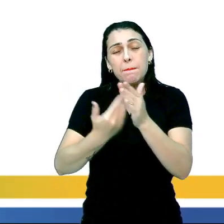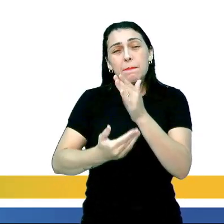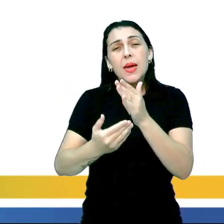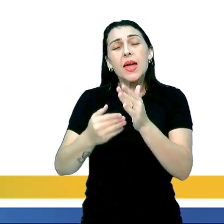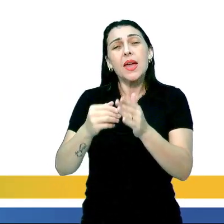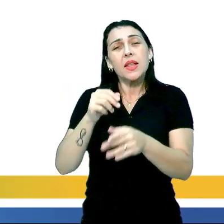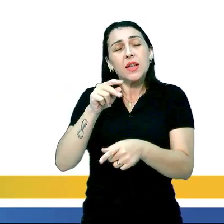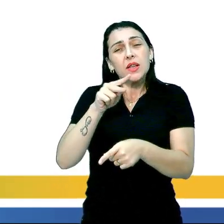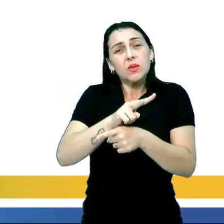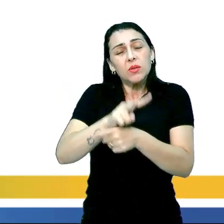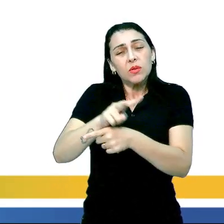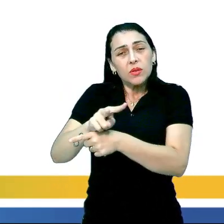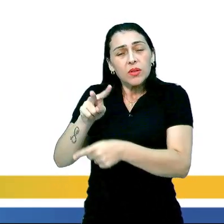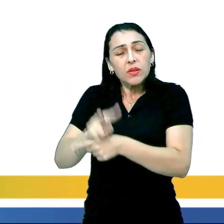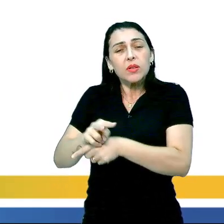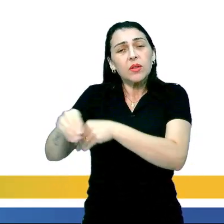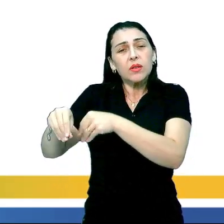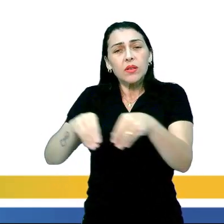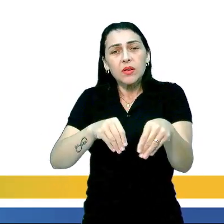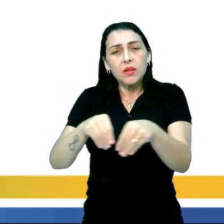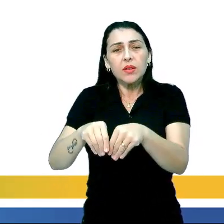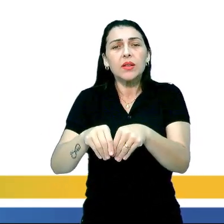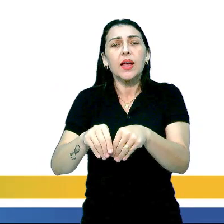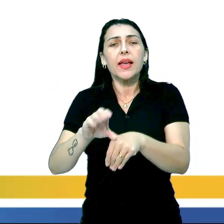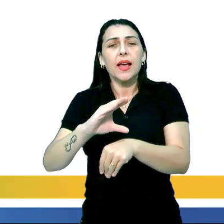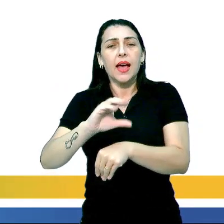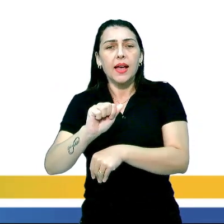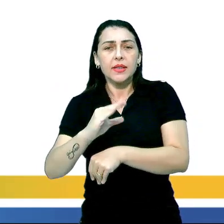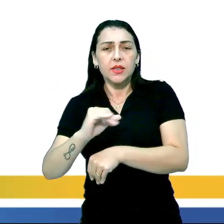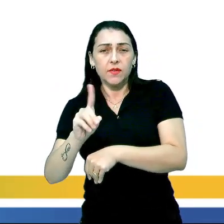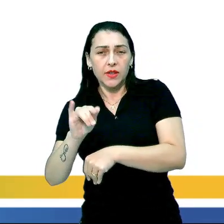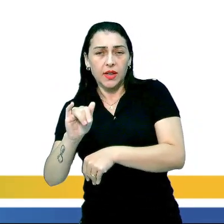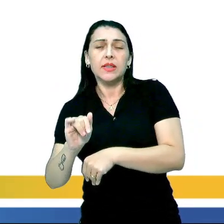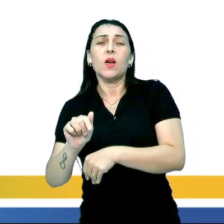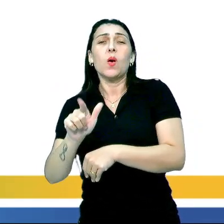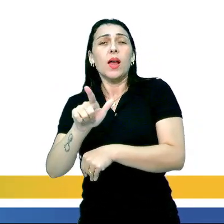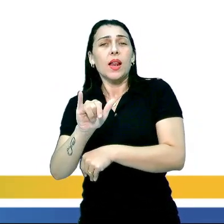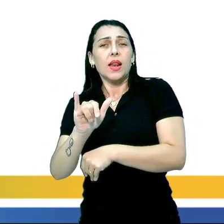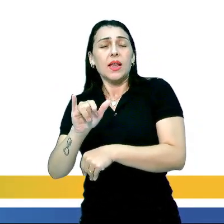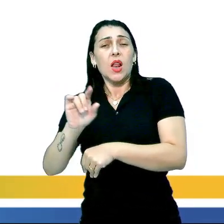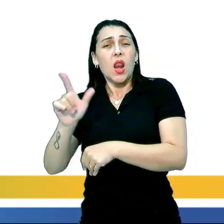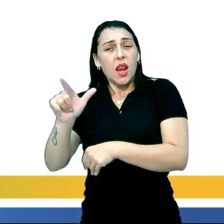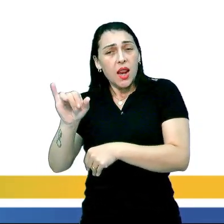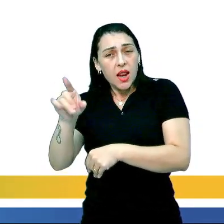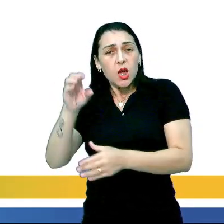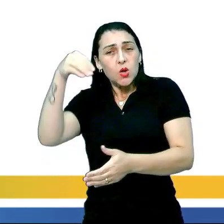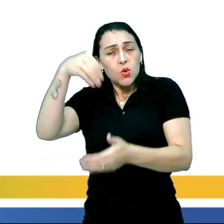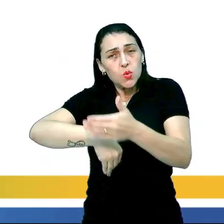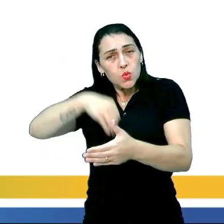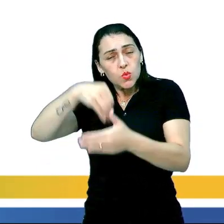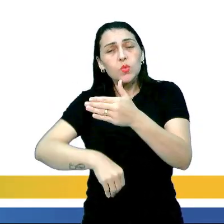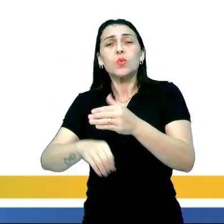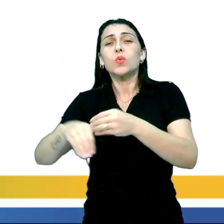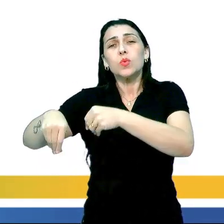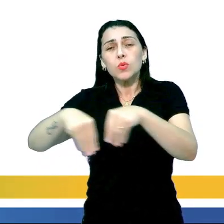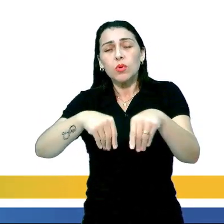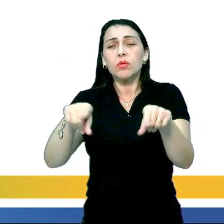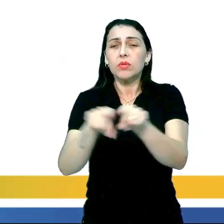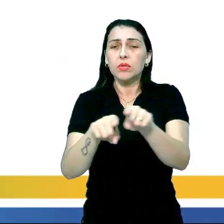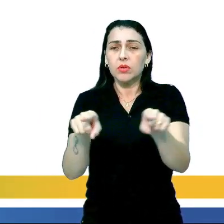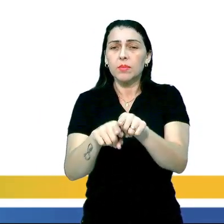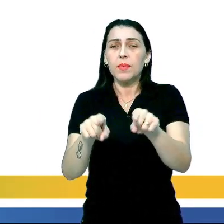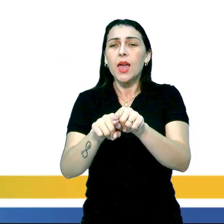a salinização do solo, acidificação do solo, ou seja, as causas da